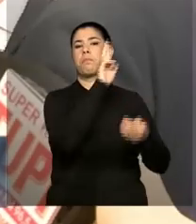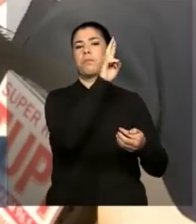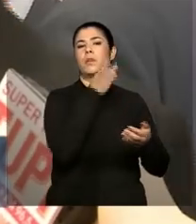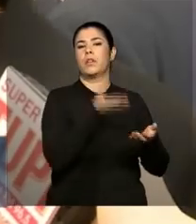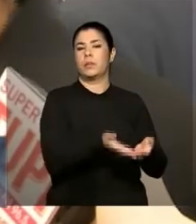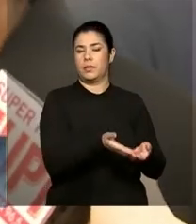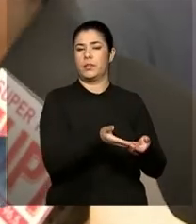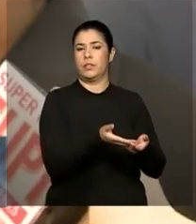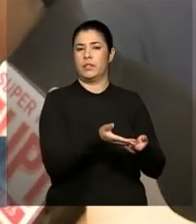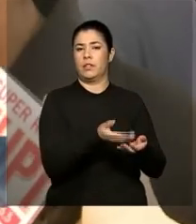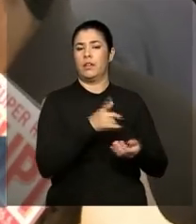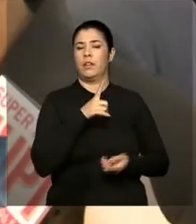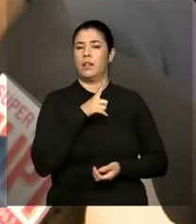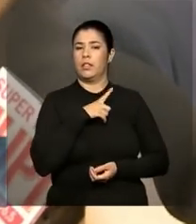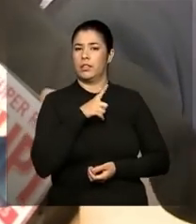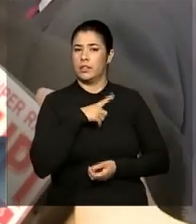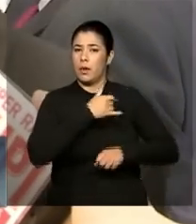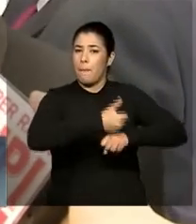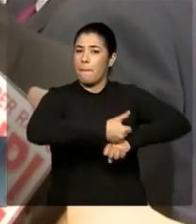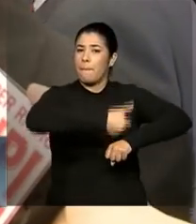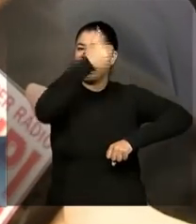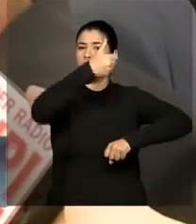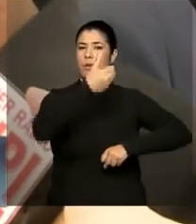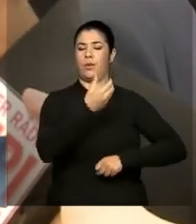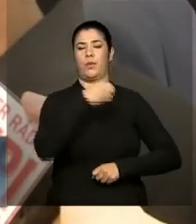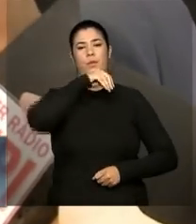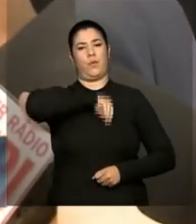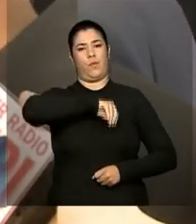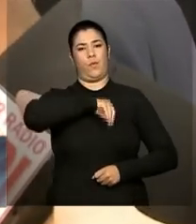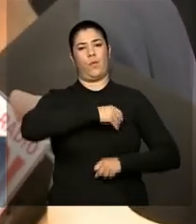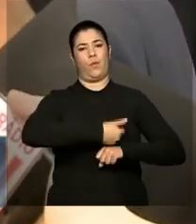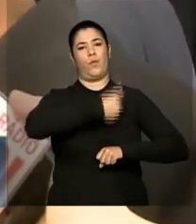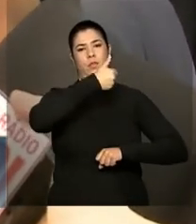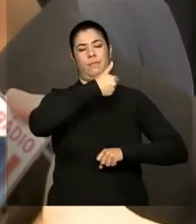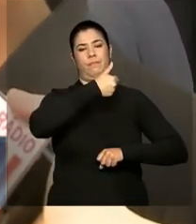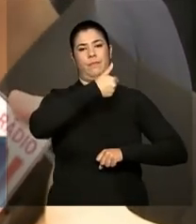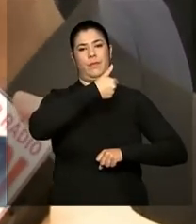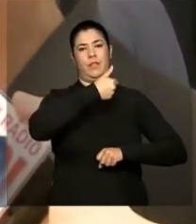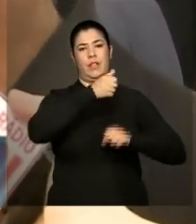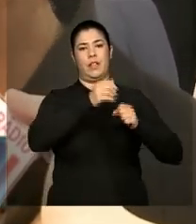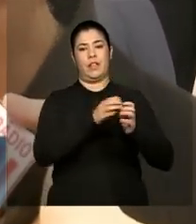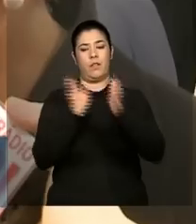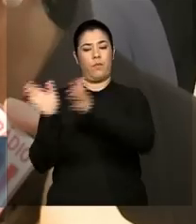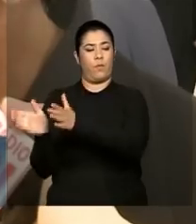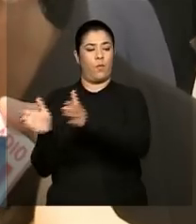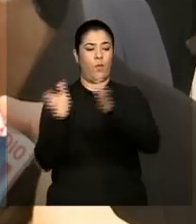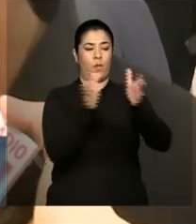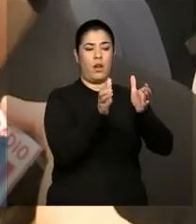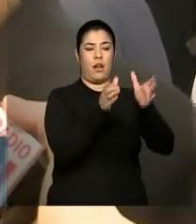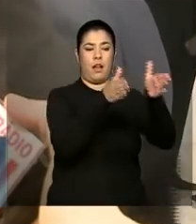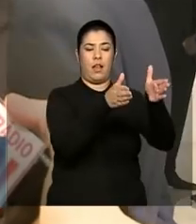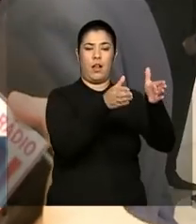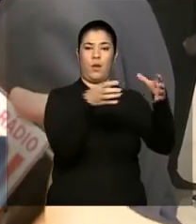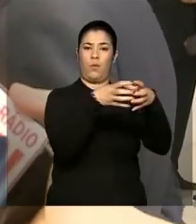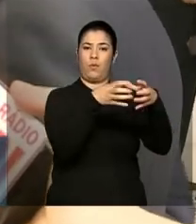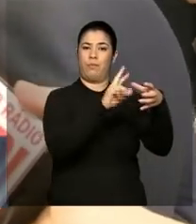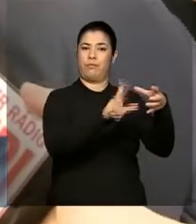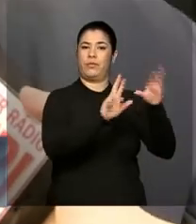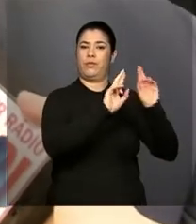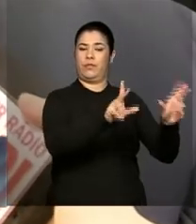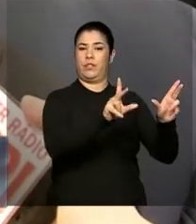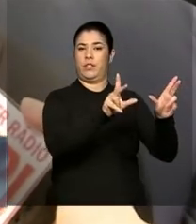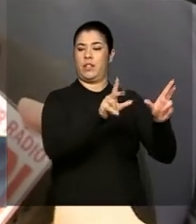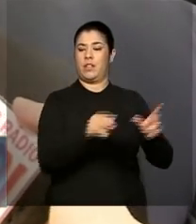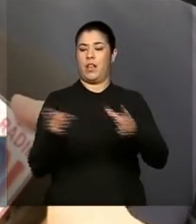representam, uma melhoria da renda que desenquadrava essas pessoas daquele programa. Outras